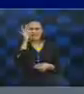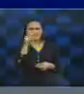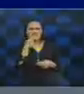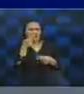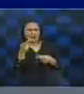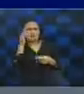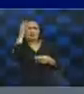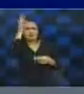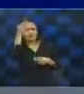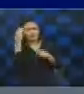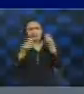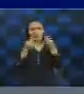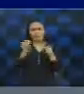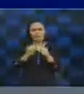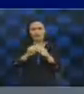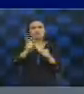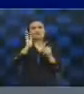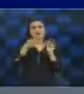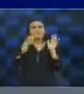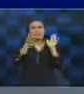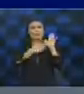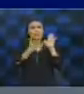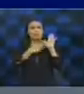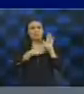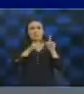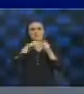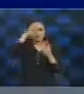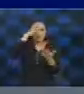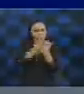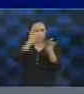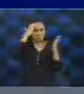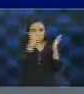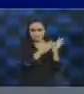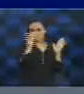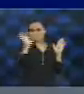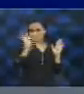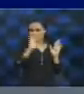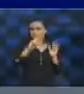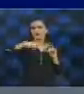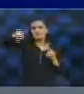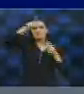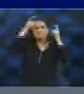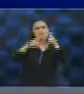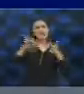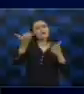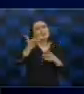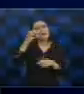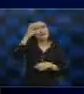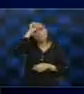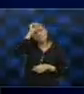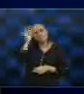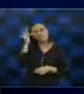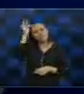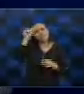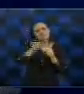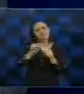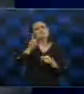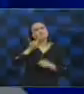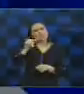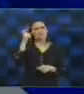não conseguiu cumprir. A cidade está cheia de esperança, está cheia de sonhos de dias melhores, e é isso que vai vencer. Tréplica, um